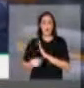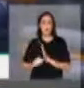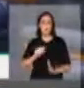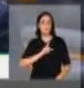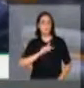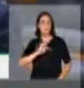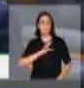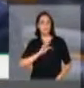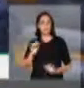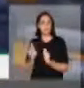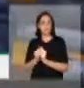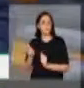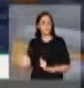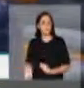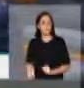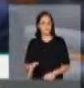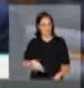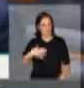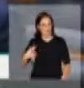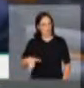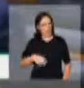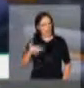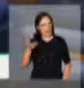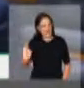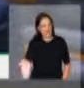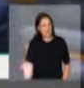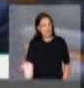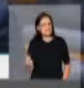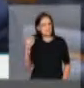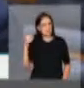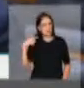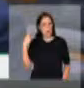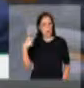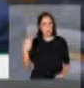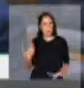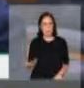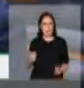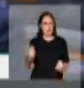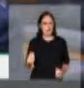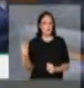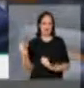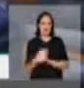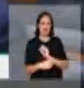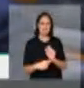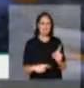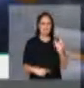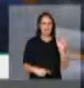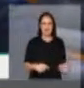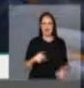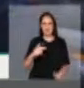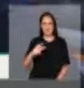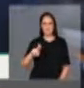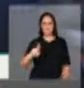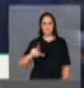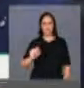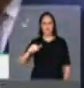Que loucura, que coragem ele tem de atacar Paulo Guedes.